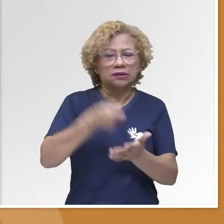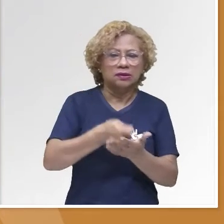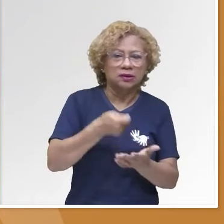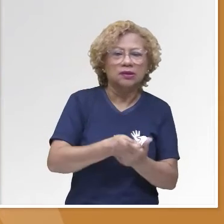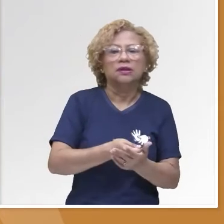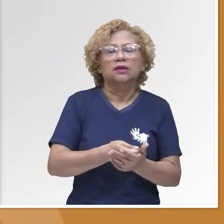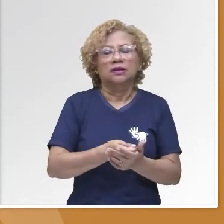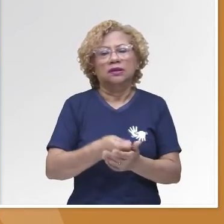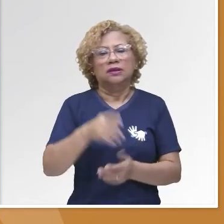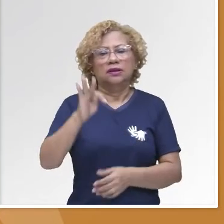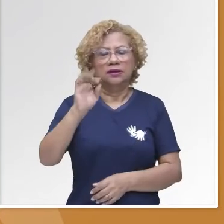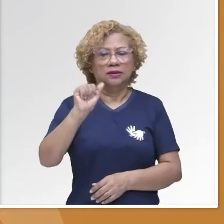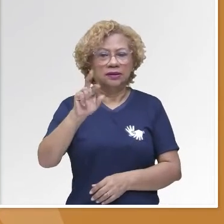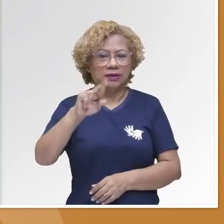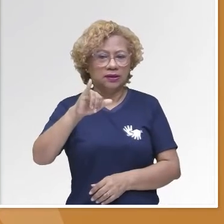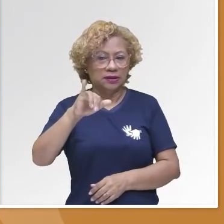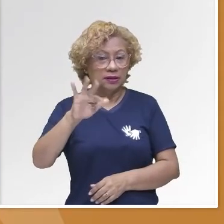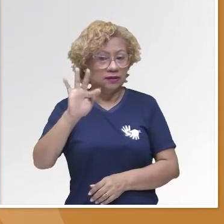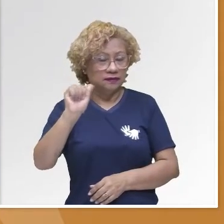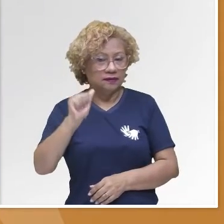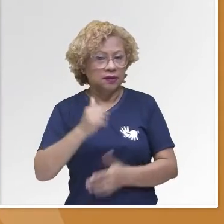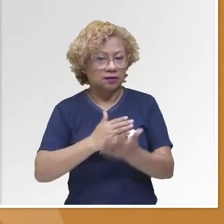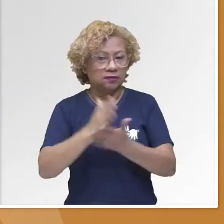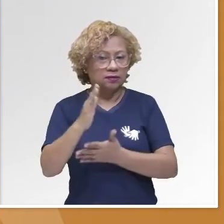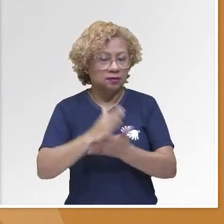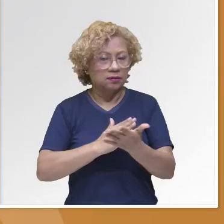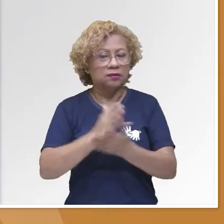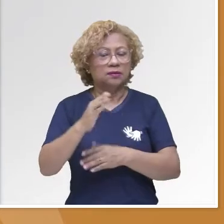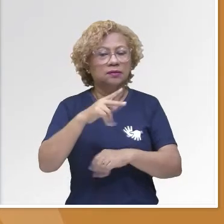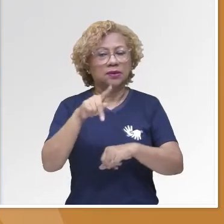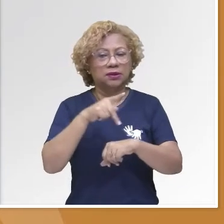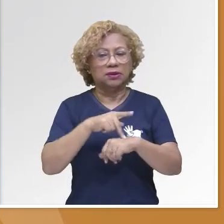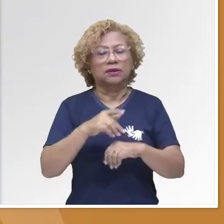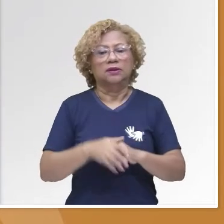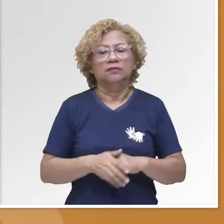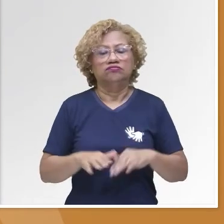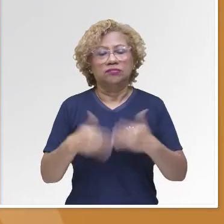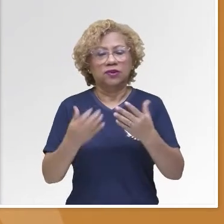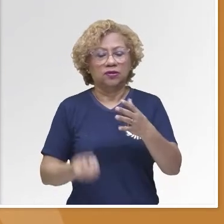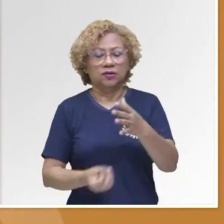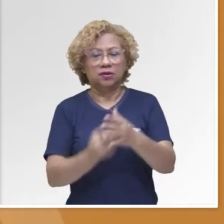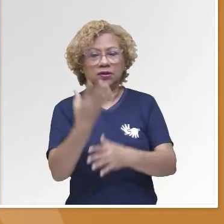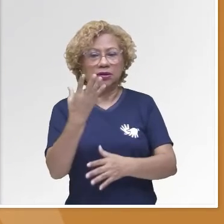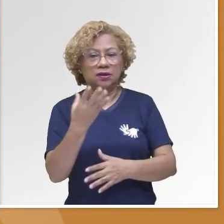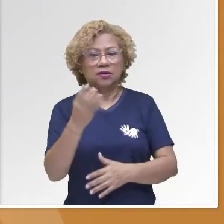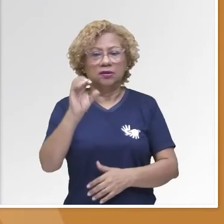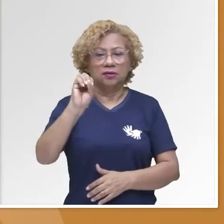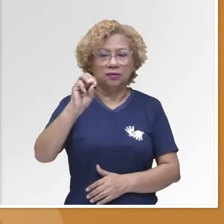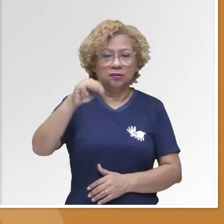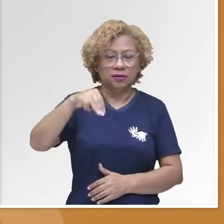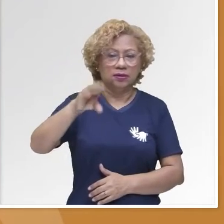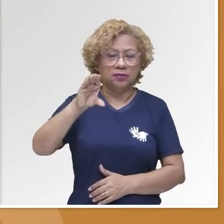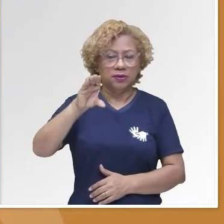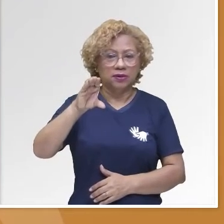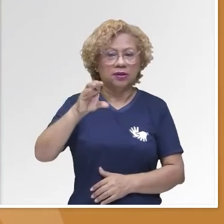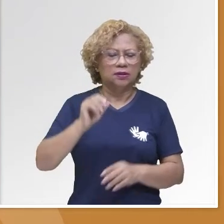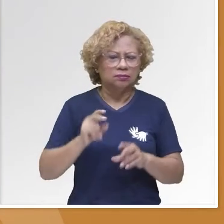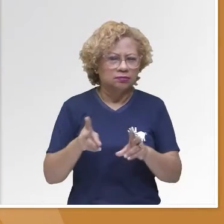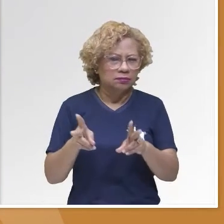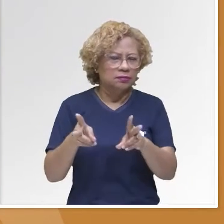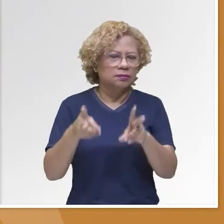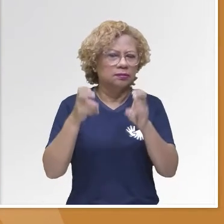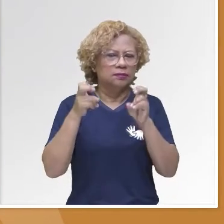aí somente em alguns países. Tá? Então, com a criação da OMC, a gente vai observar que